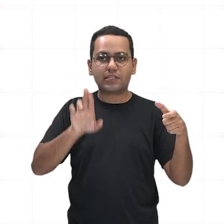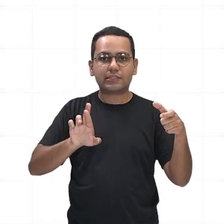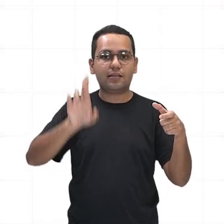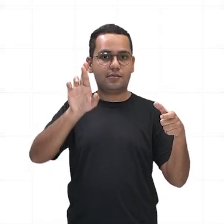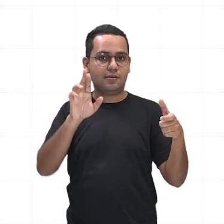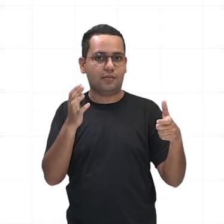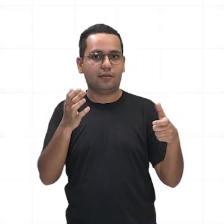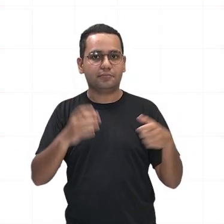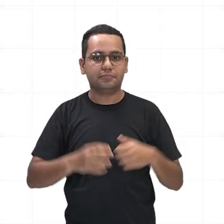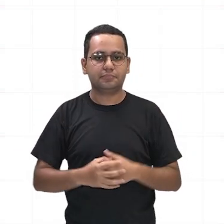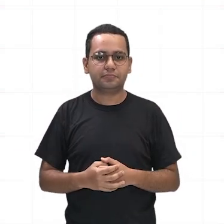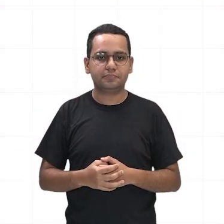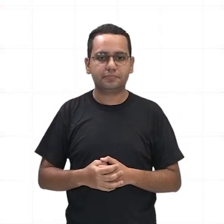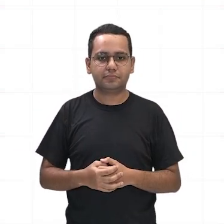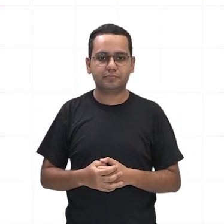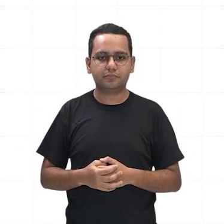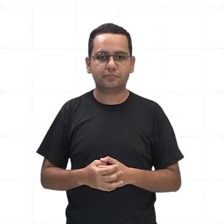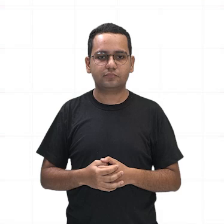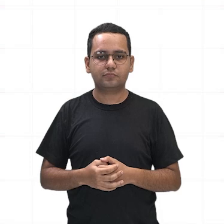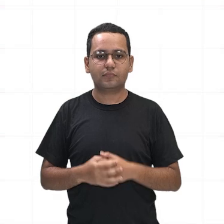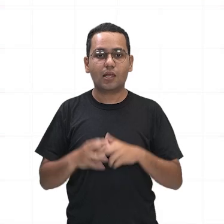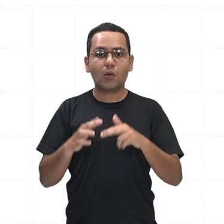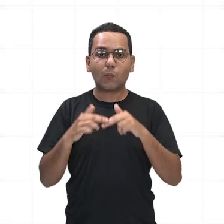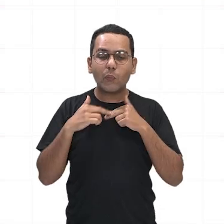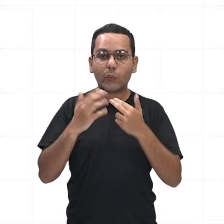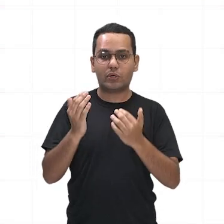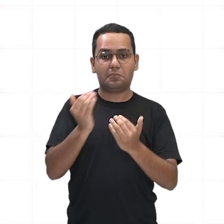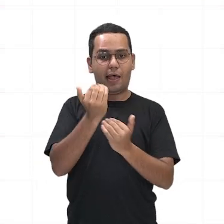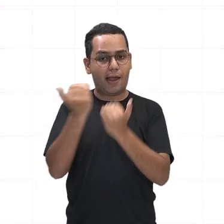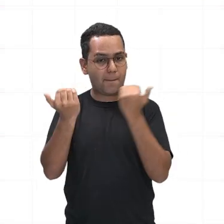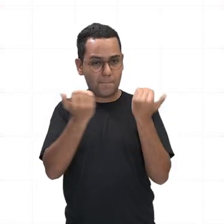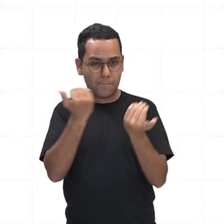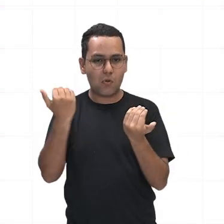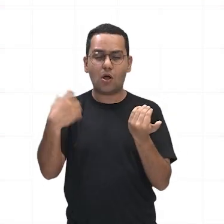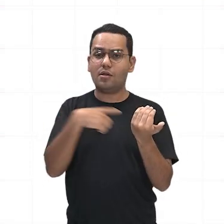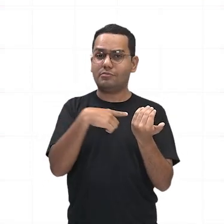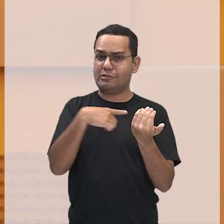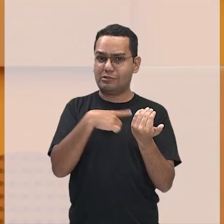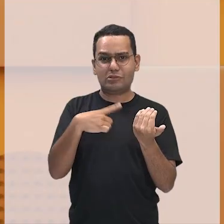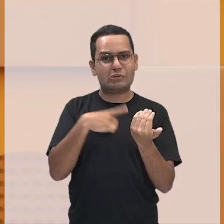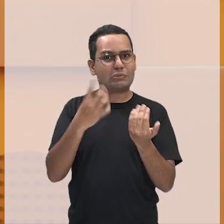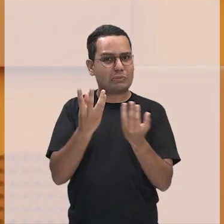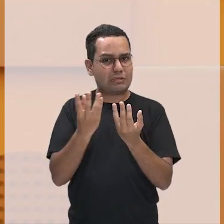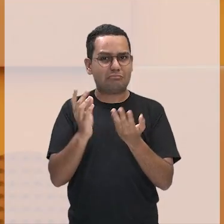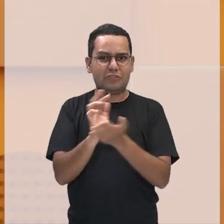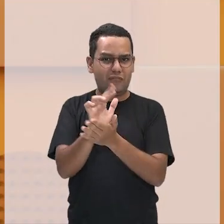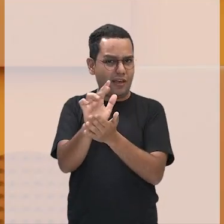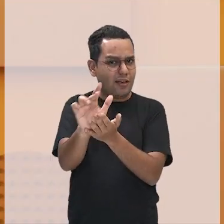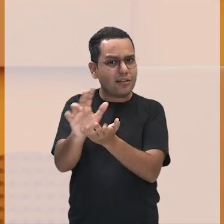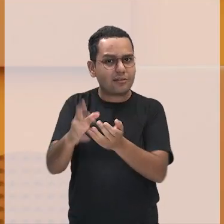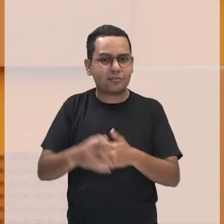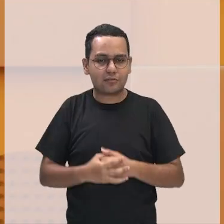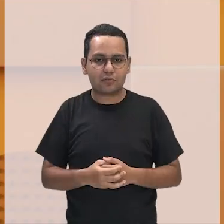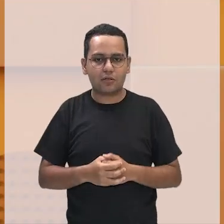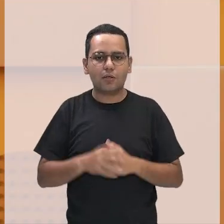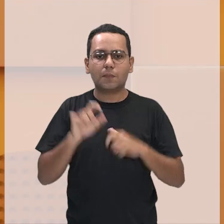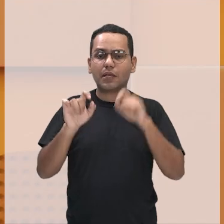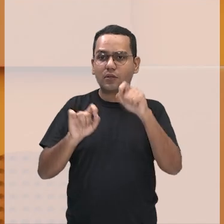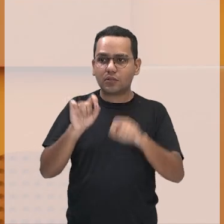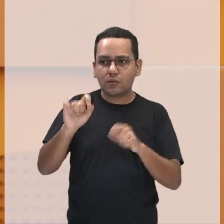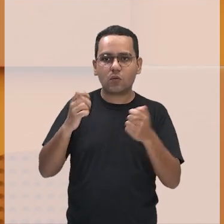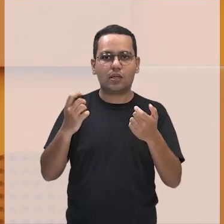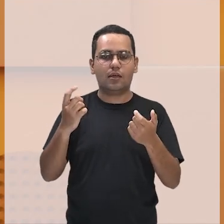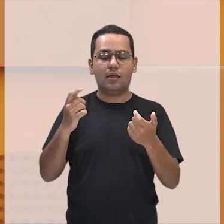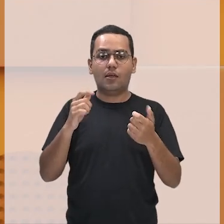vai chegar um momento em que os assassinatos serão recorrentes aí, né, entre essa sucessão de imperadores,